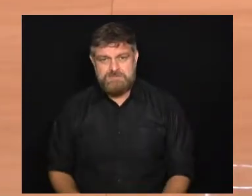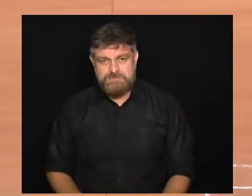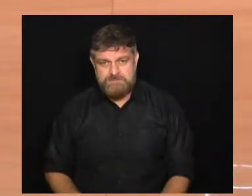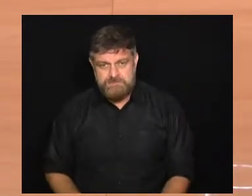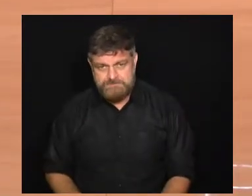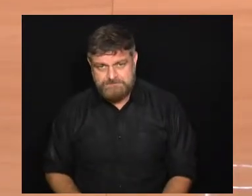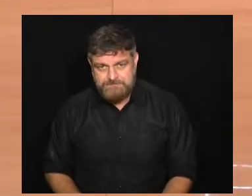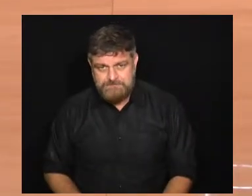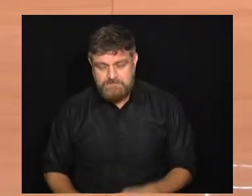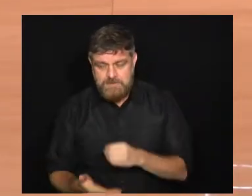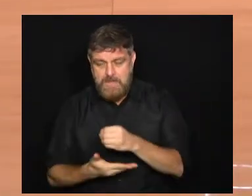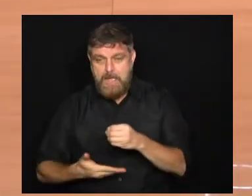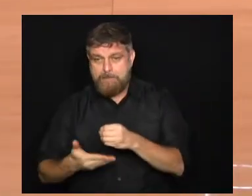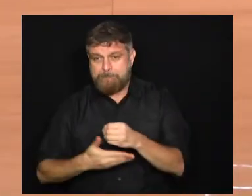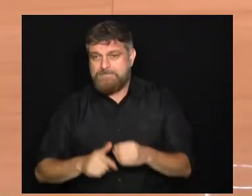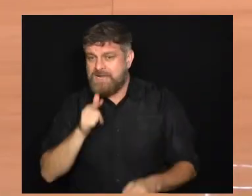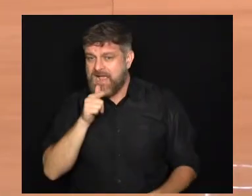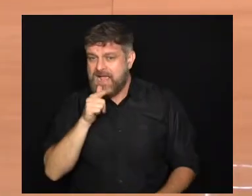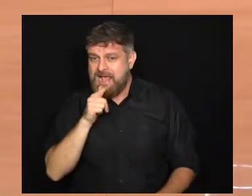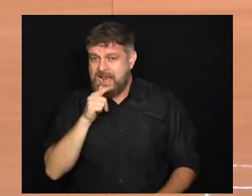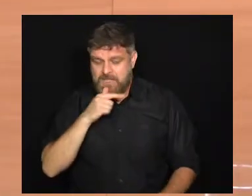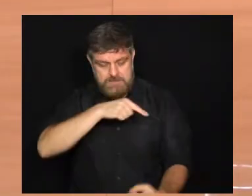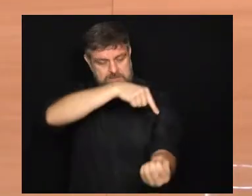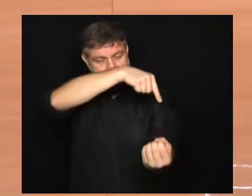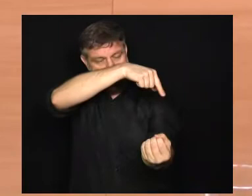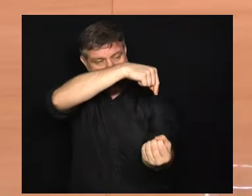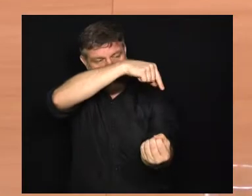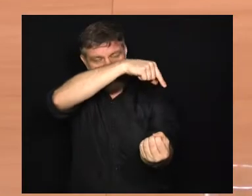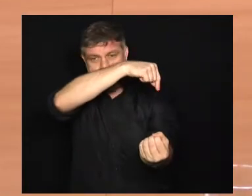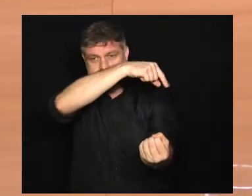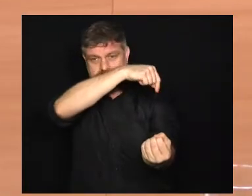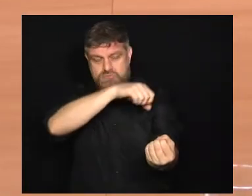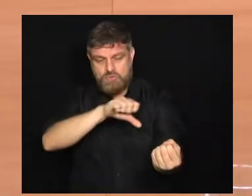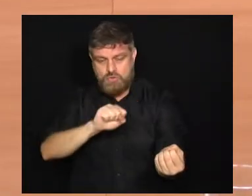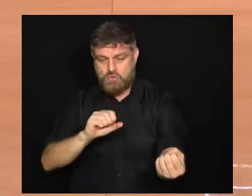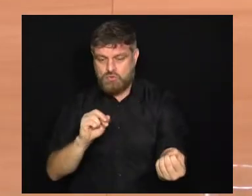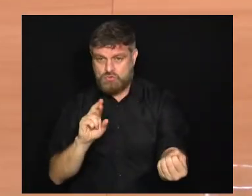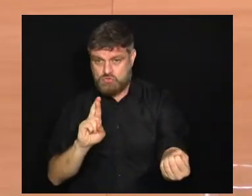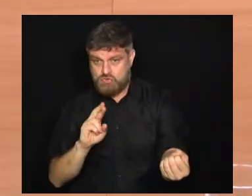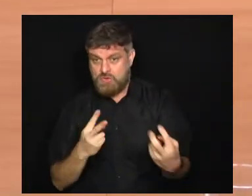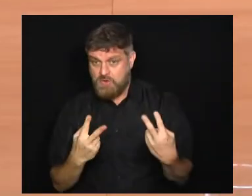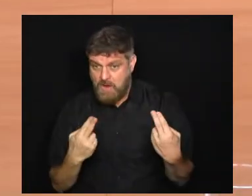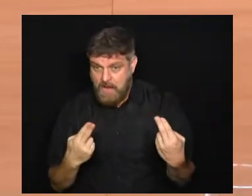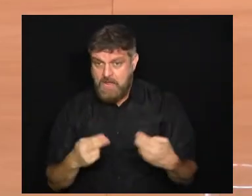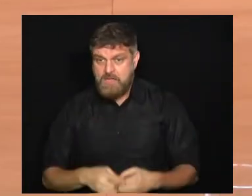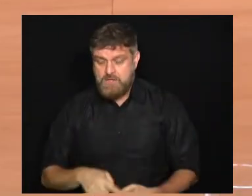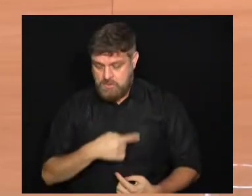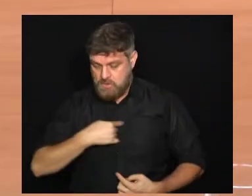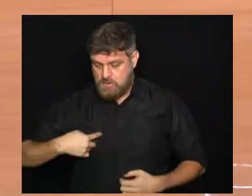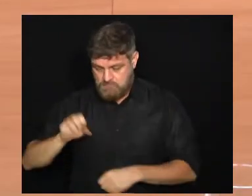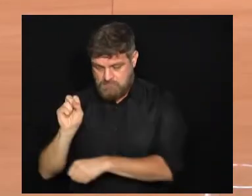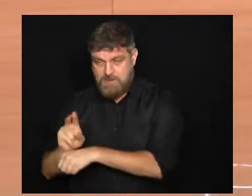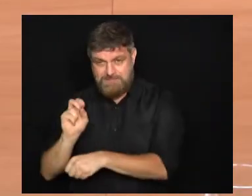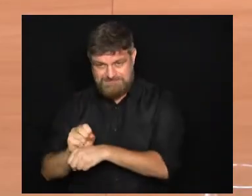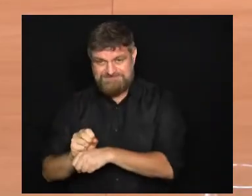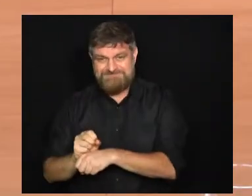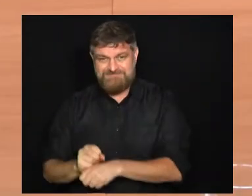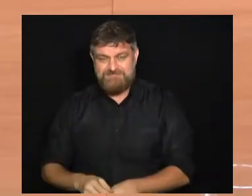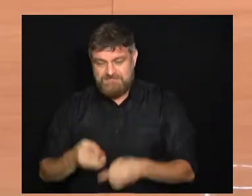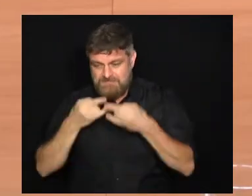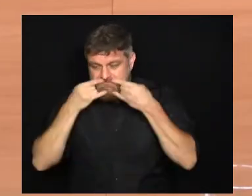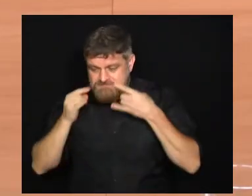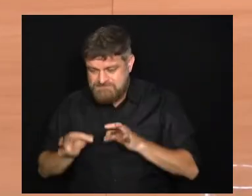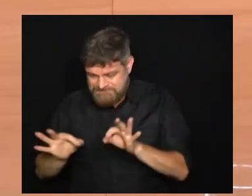temos em cada setor, porque foi reproduzido, igual ao coronavírus, todo o nosso fluxo